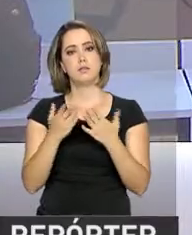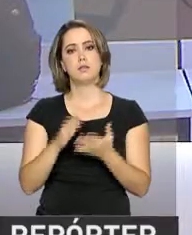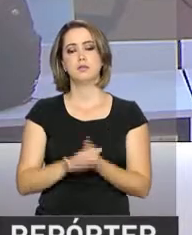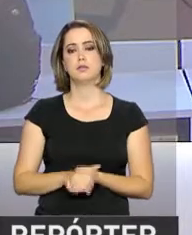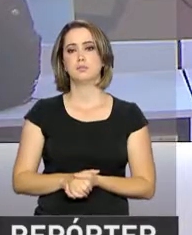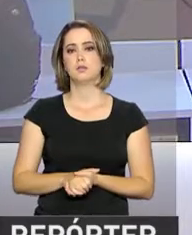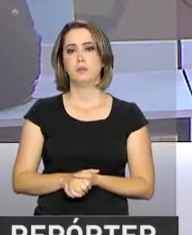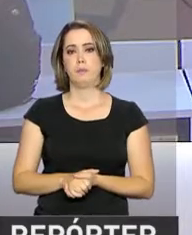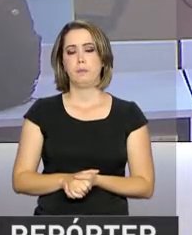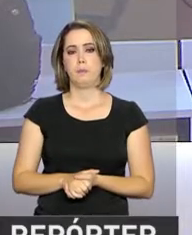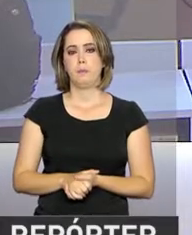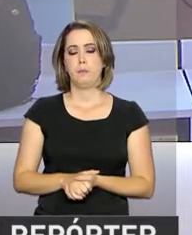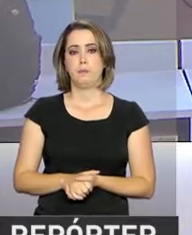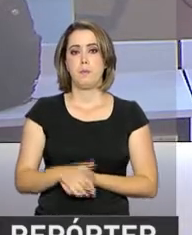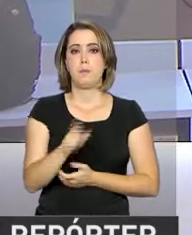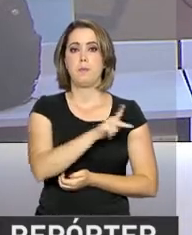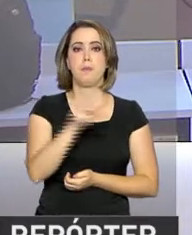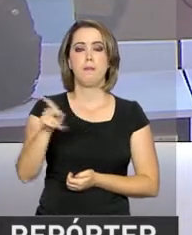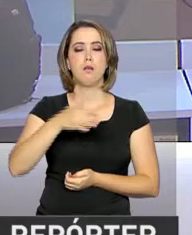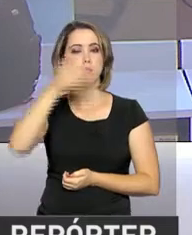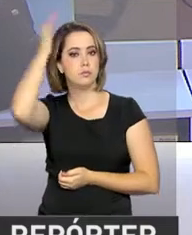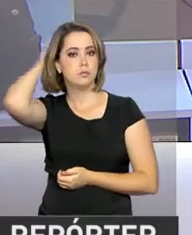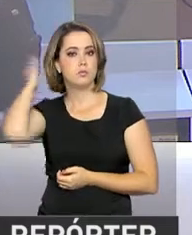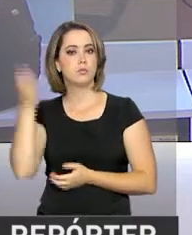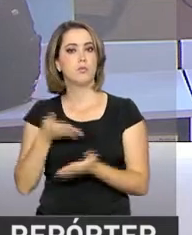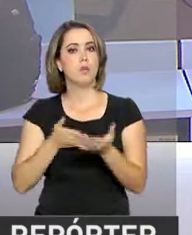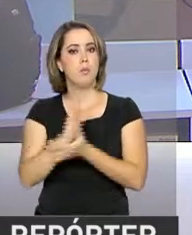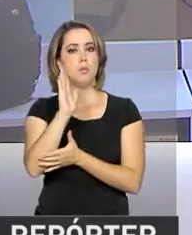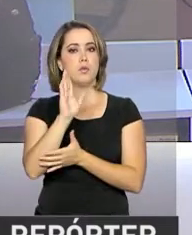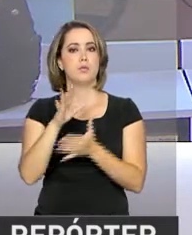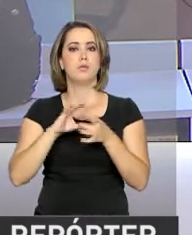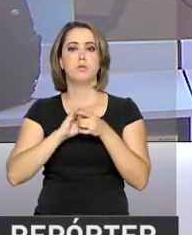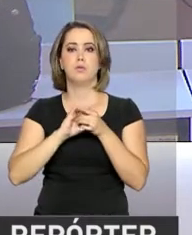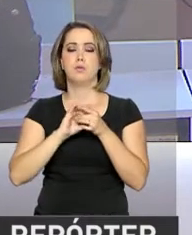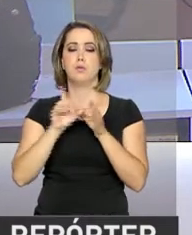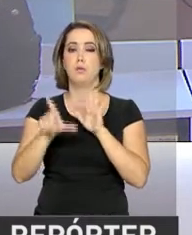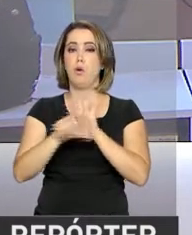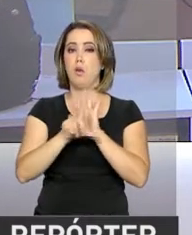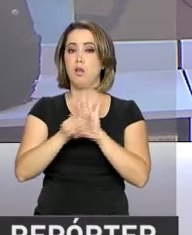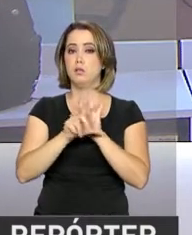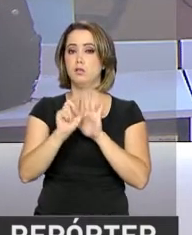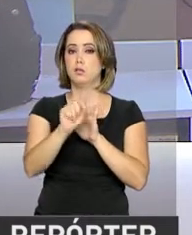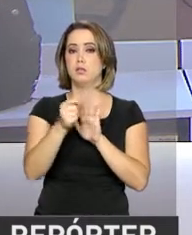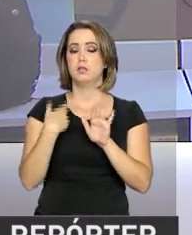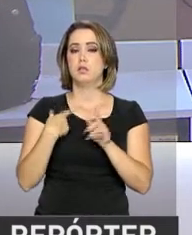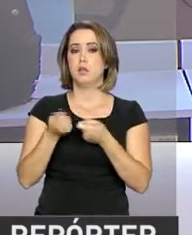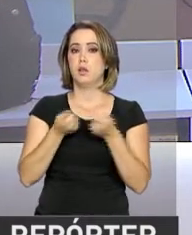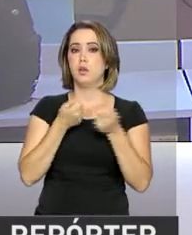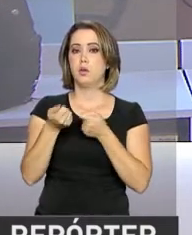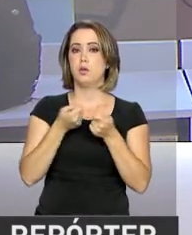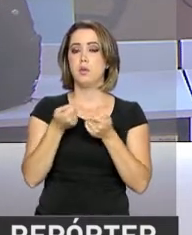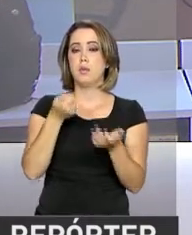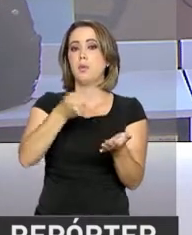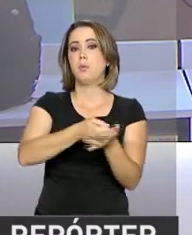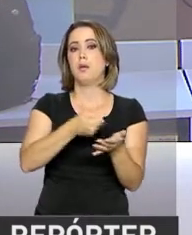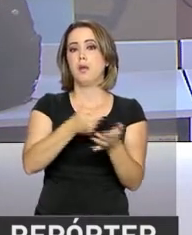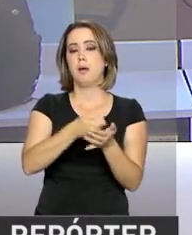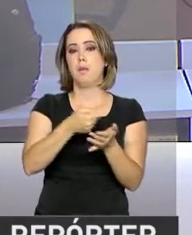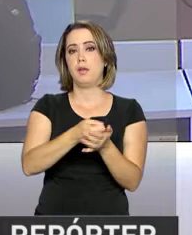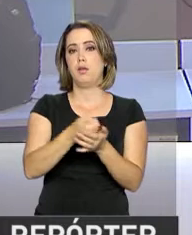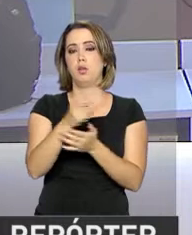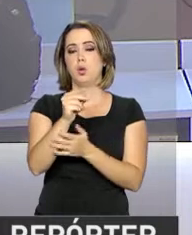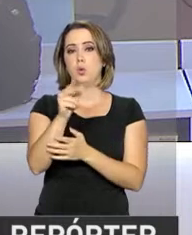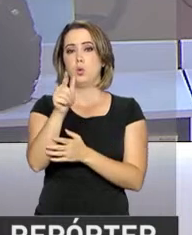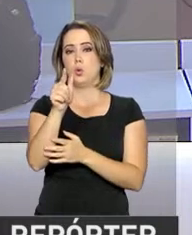e o presidente michel temer sancionou a lei que regulamenta a divisão das gorjetas a medida entra em vigor nos próximos